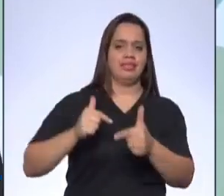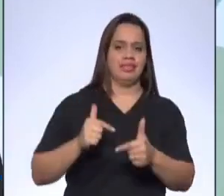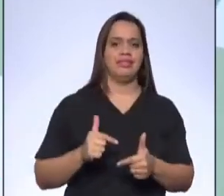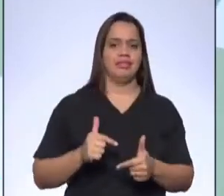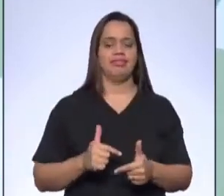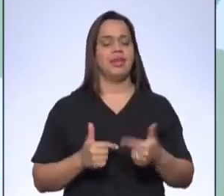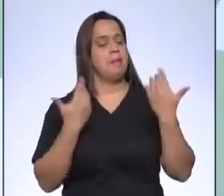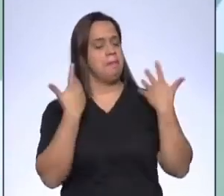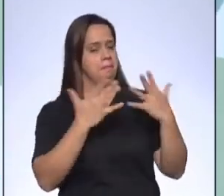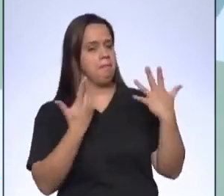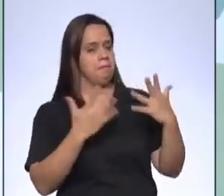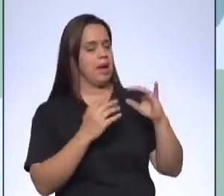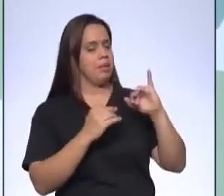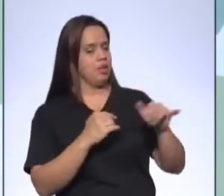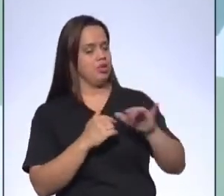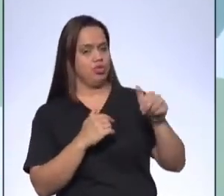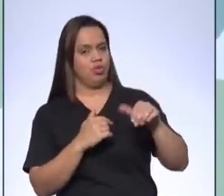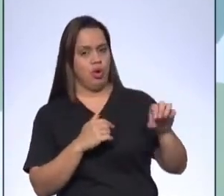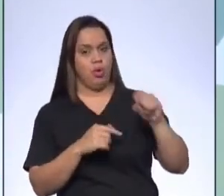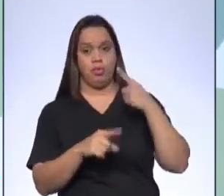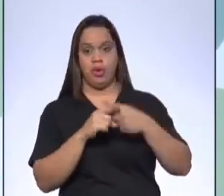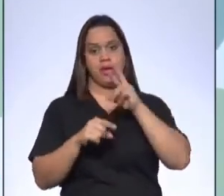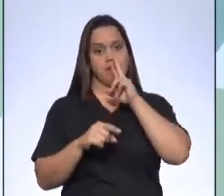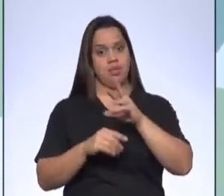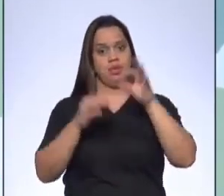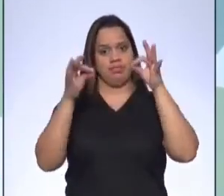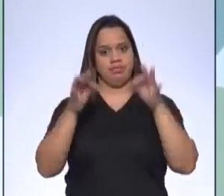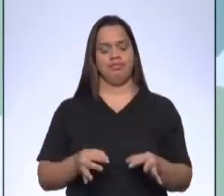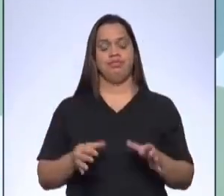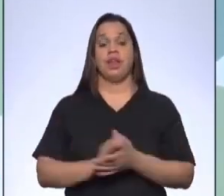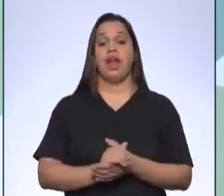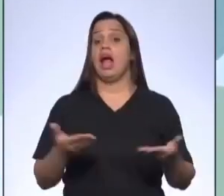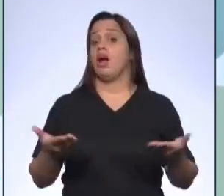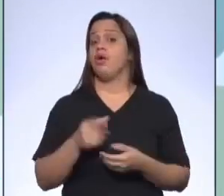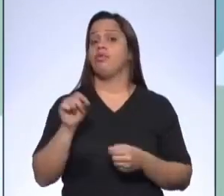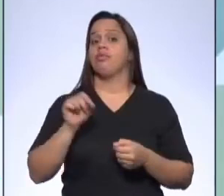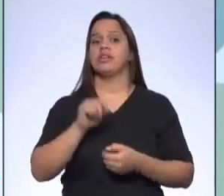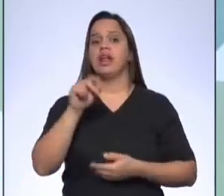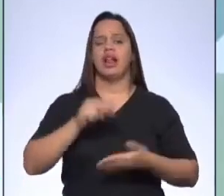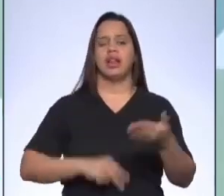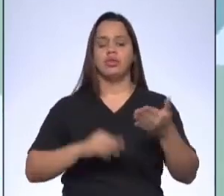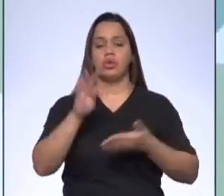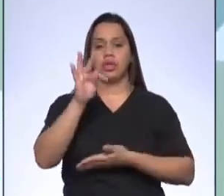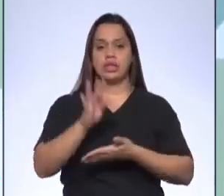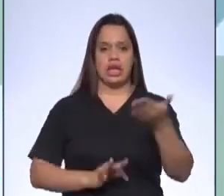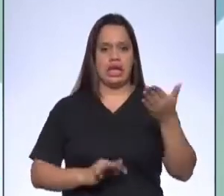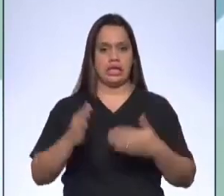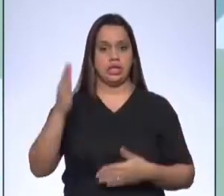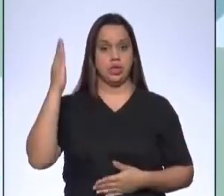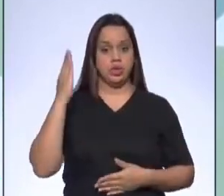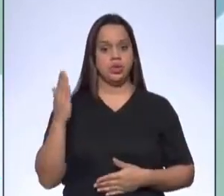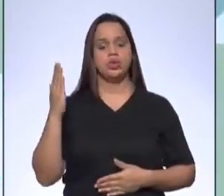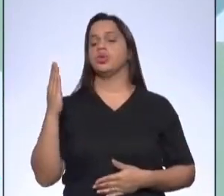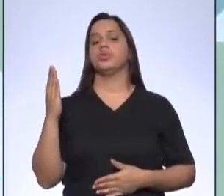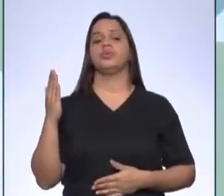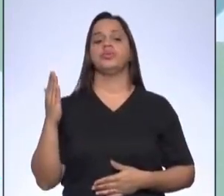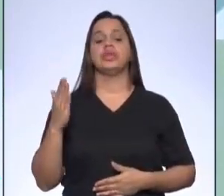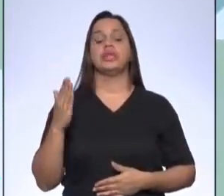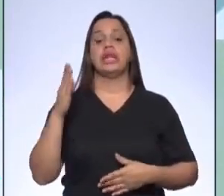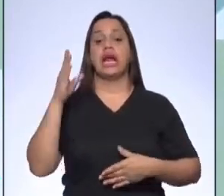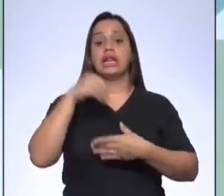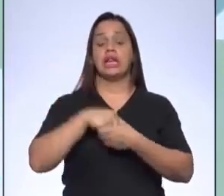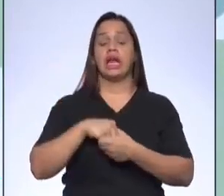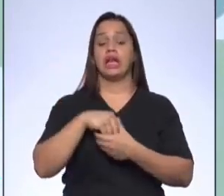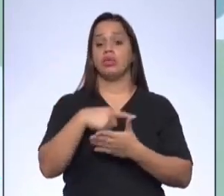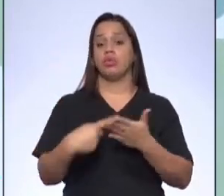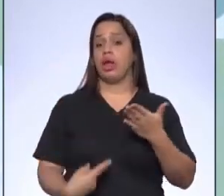a sua resposta. Vamos agora fazer a leitura desse texto que está no